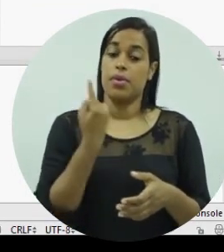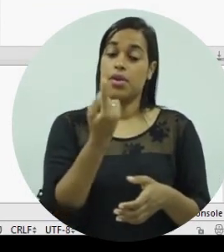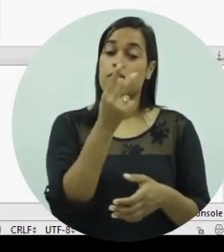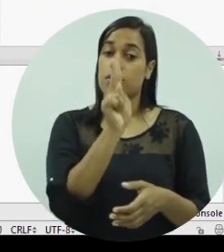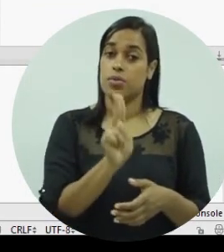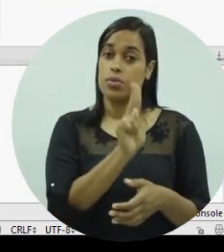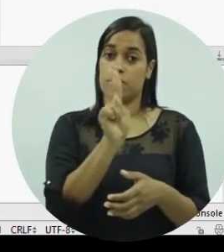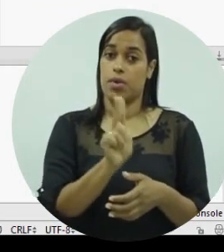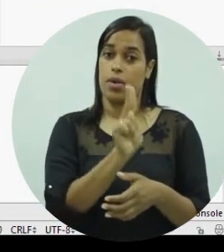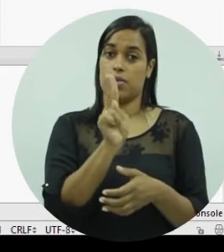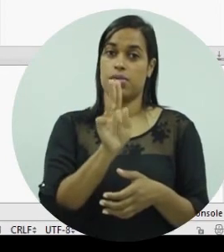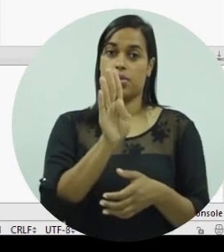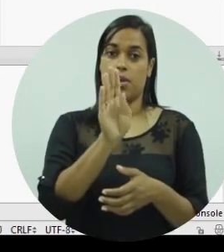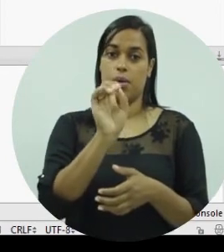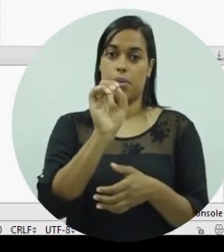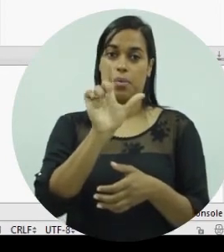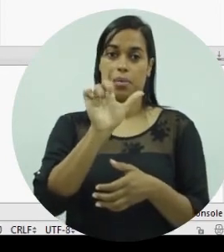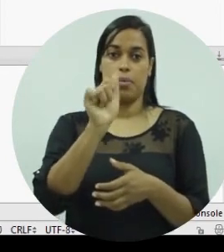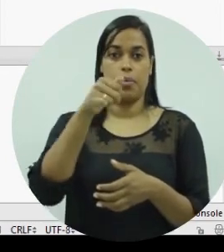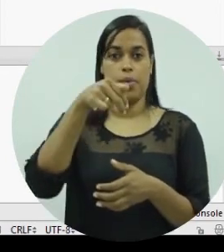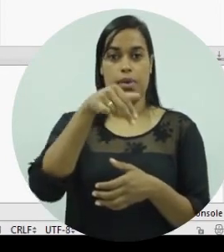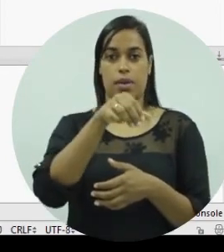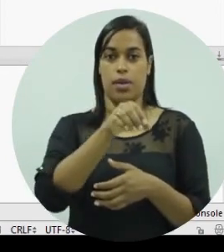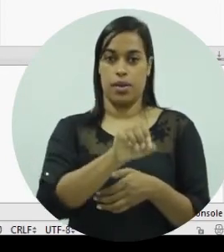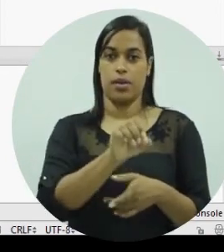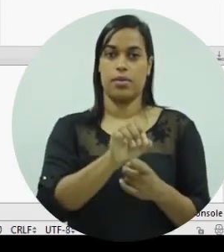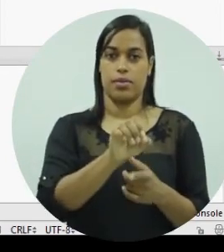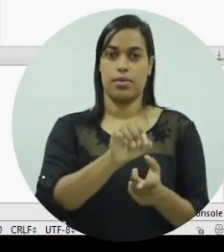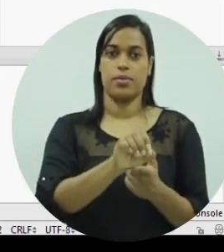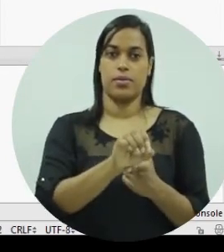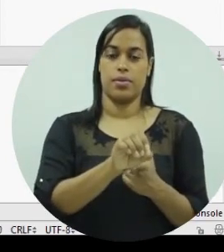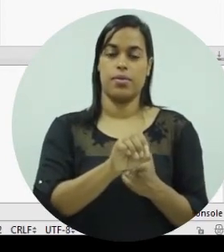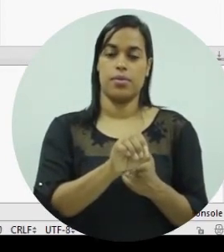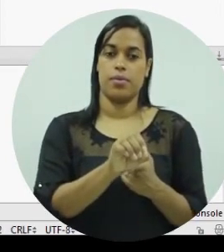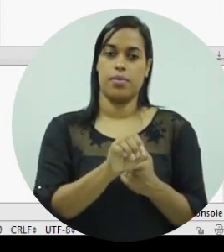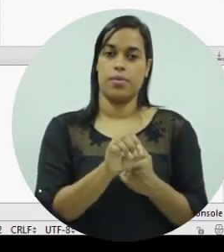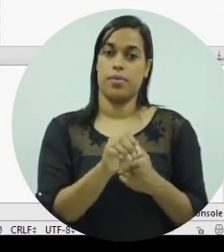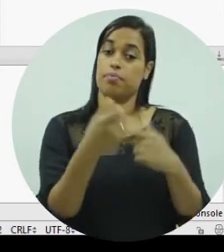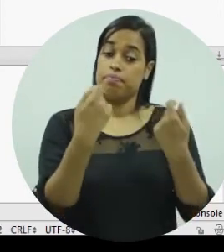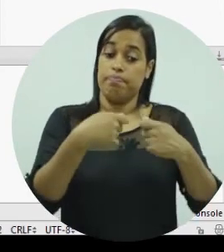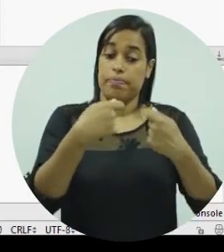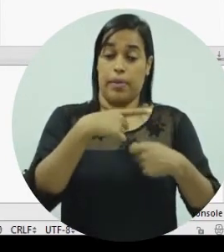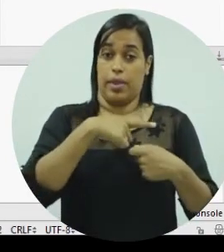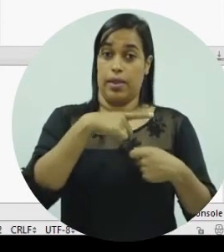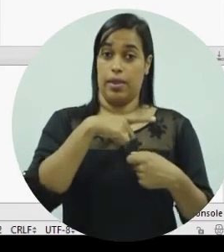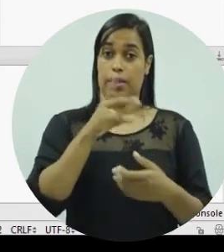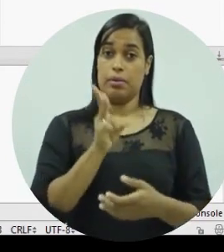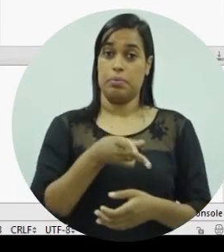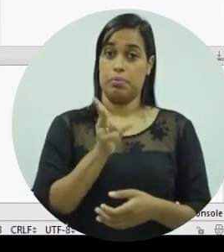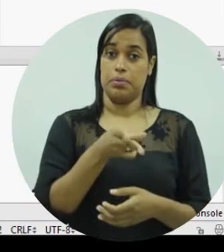operador booleano, vamos ter que ter como operandos